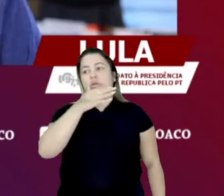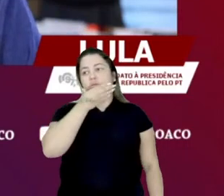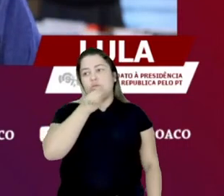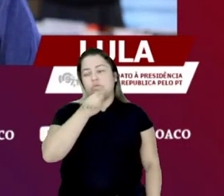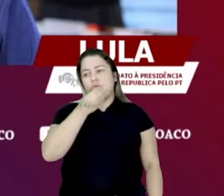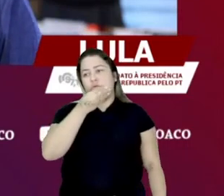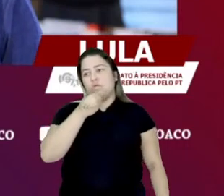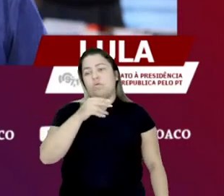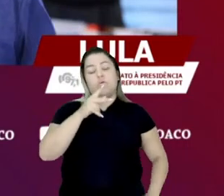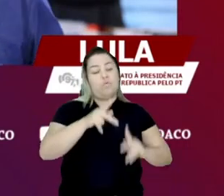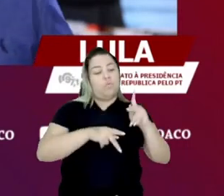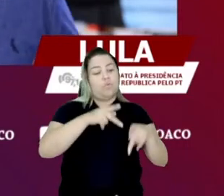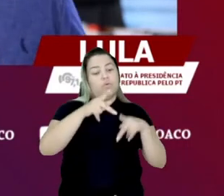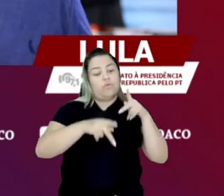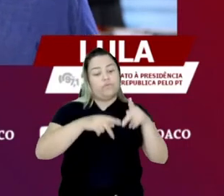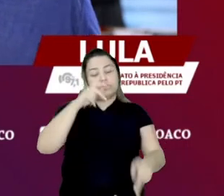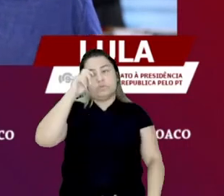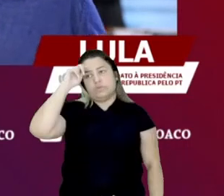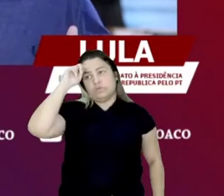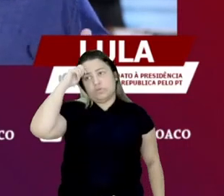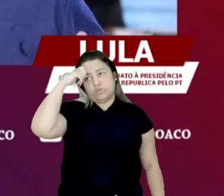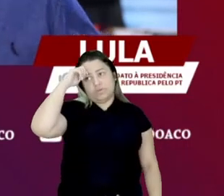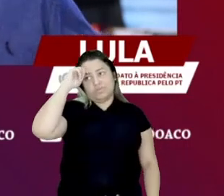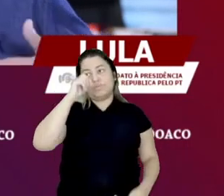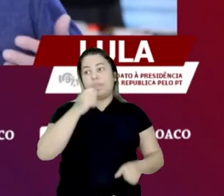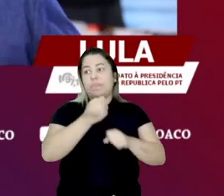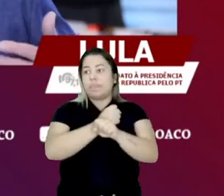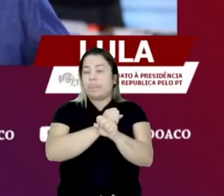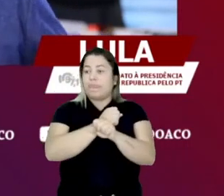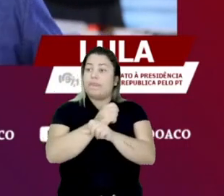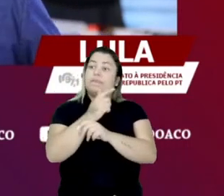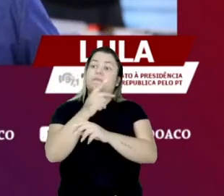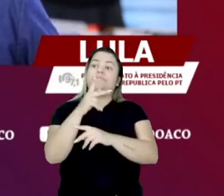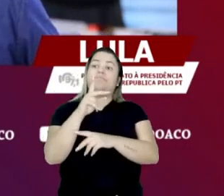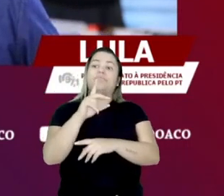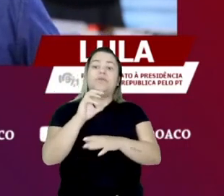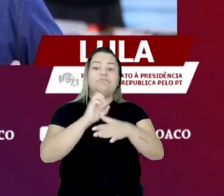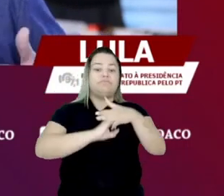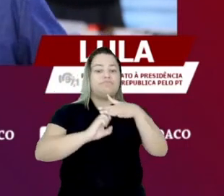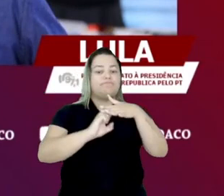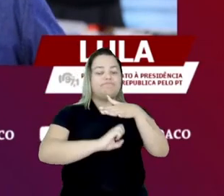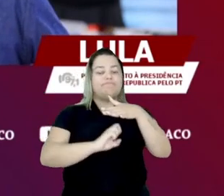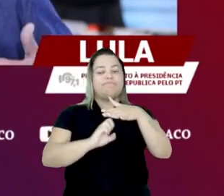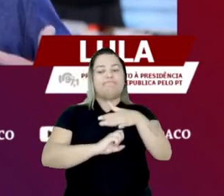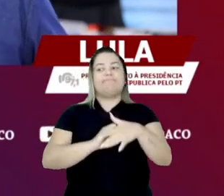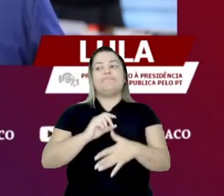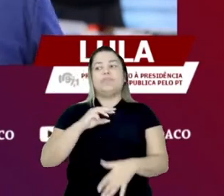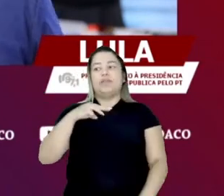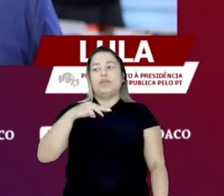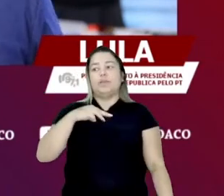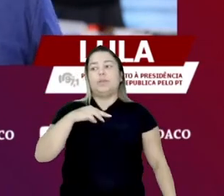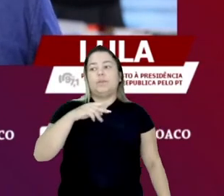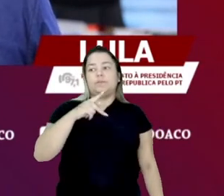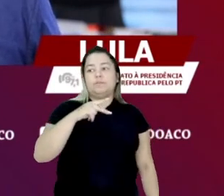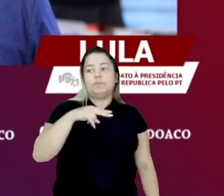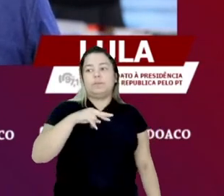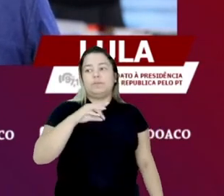trabalhadores rurais, os pequenos e médios proprietários e até os grandes proprietários que querem construir esse